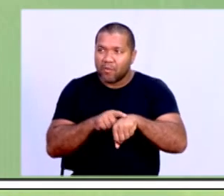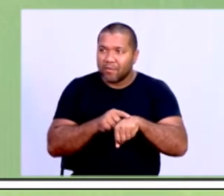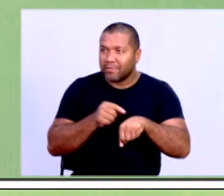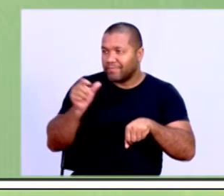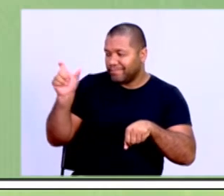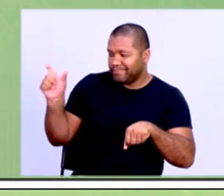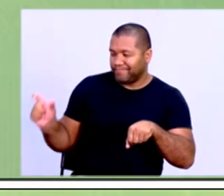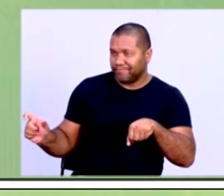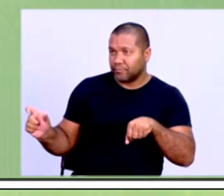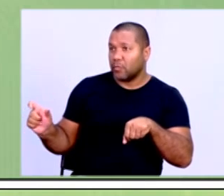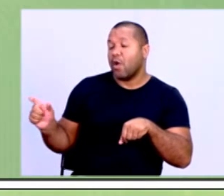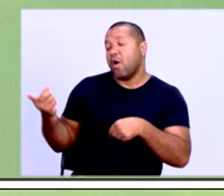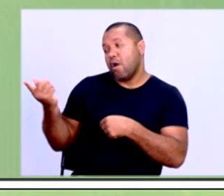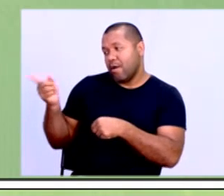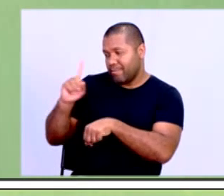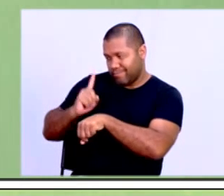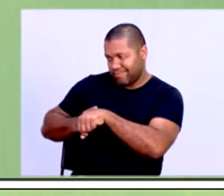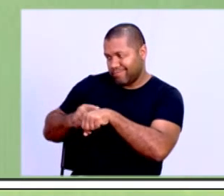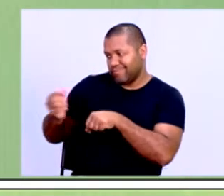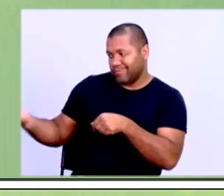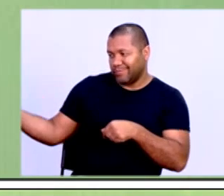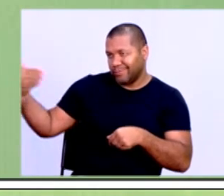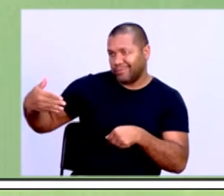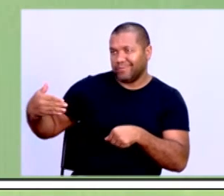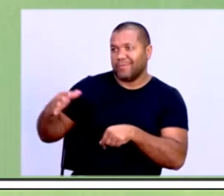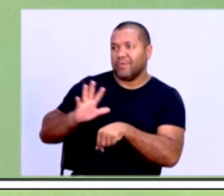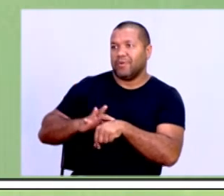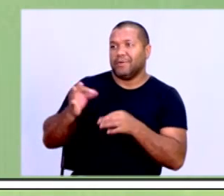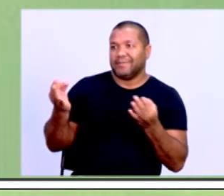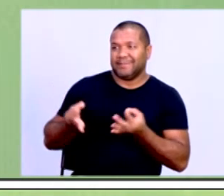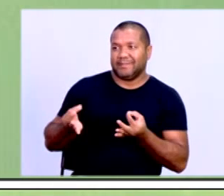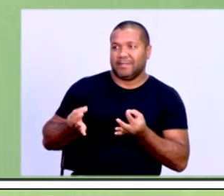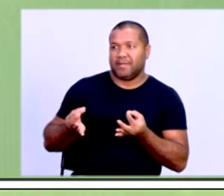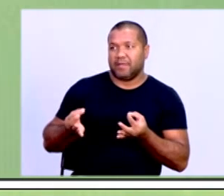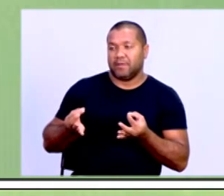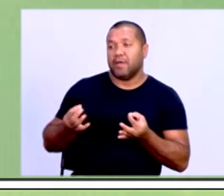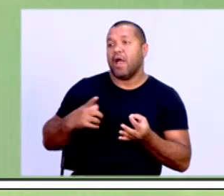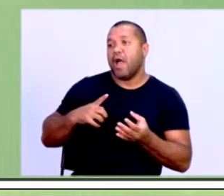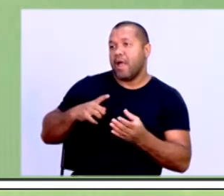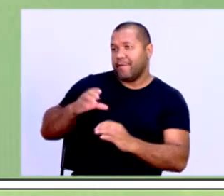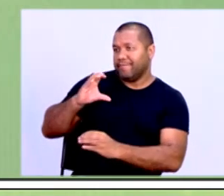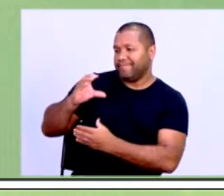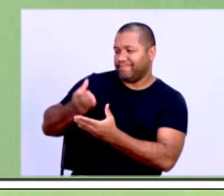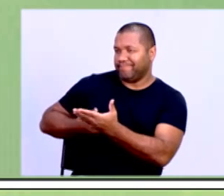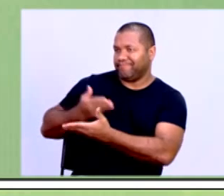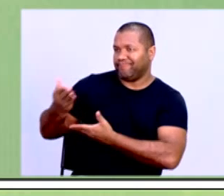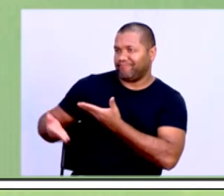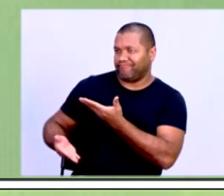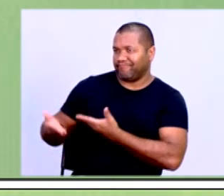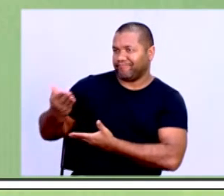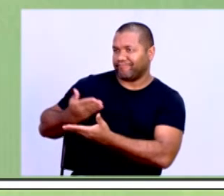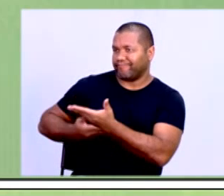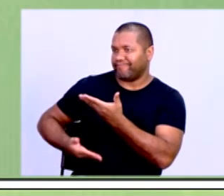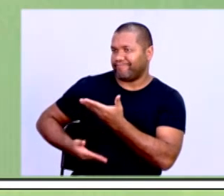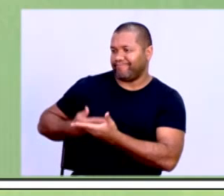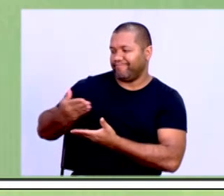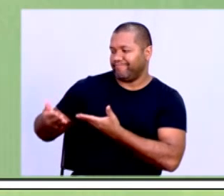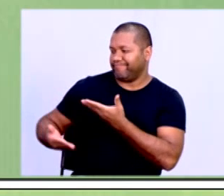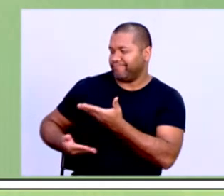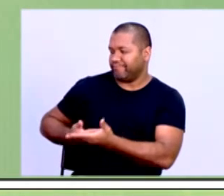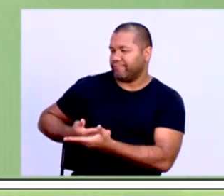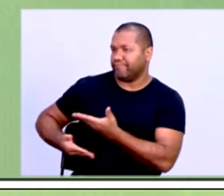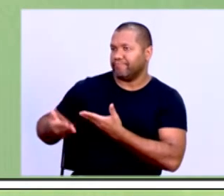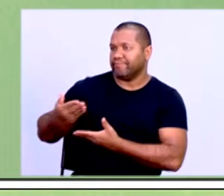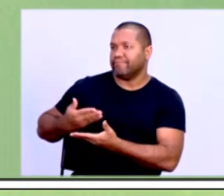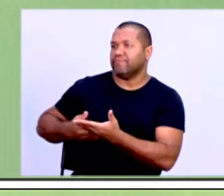paciente. O paciente vai chegar no horário, então o médico vai entrar em contato com esse paciente. Eles vão se